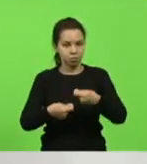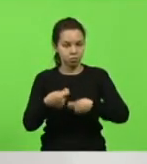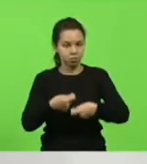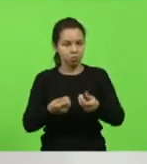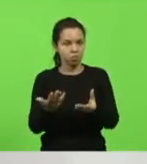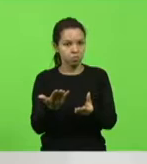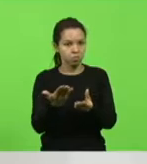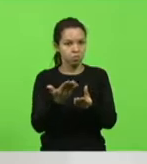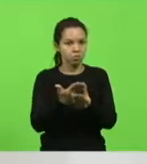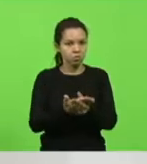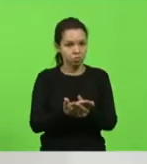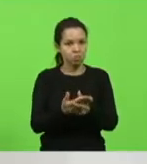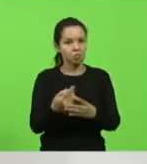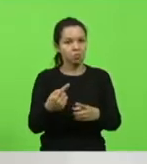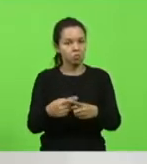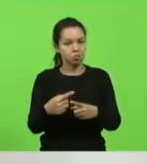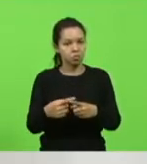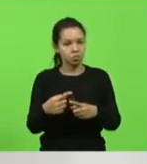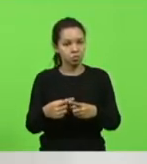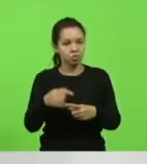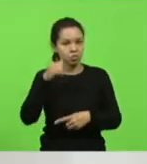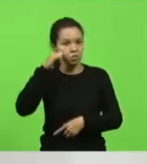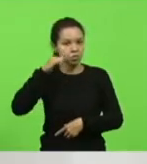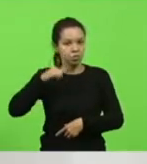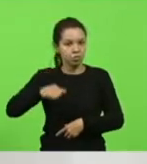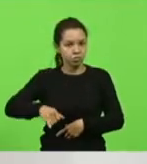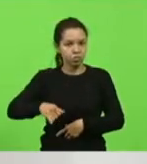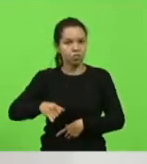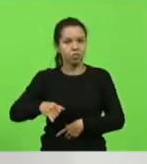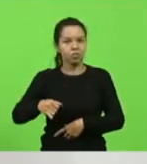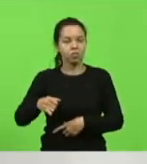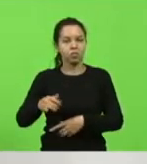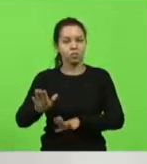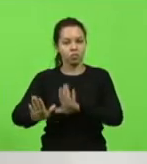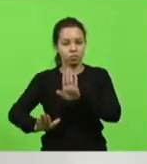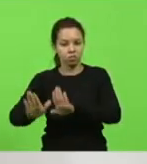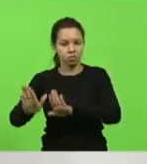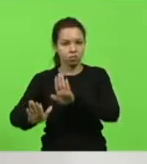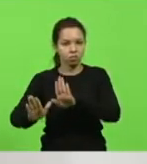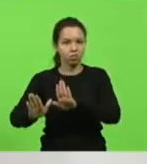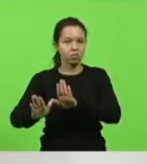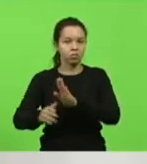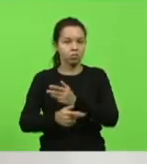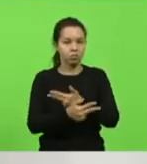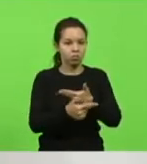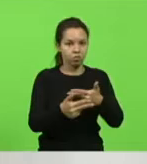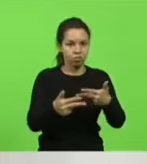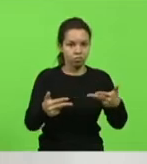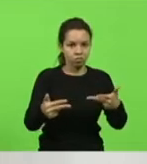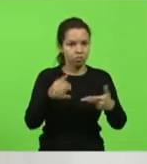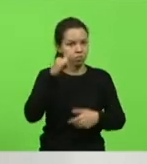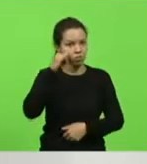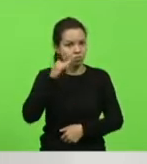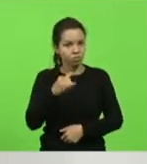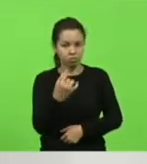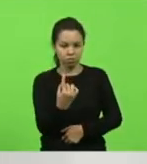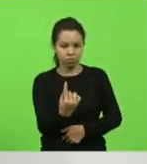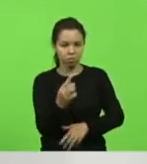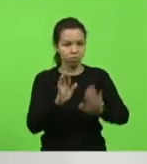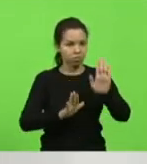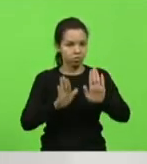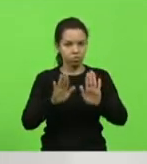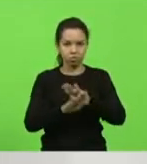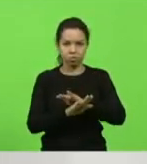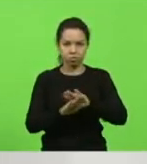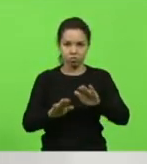vez de realizar diversas licitações é feita uma licitação para todos os órgãos participantes em segundo lugar